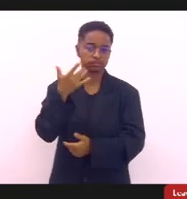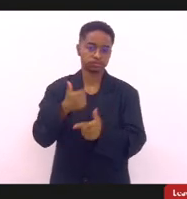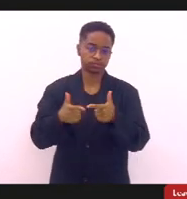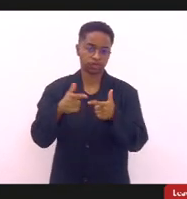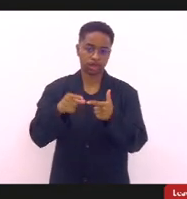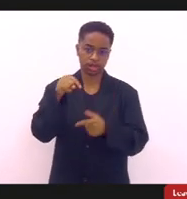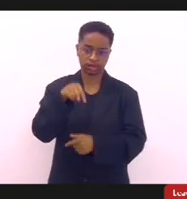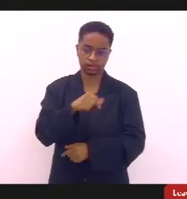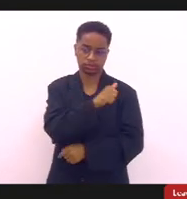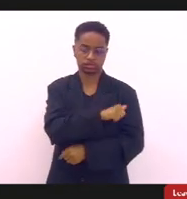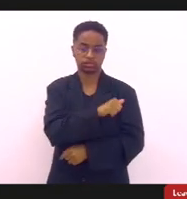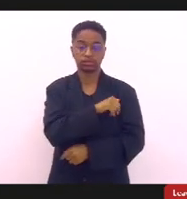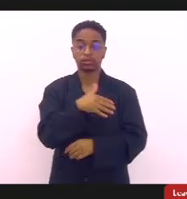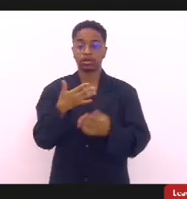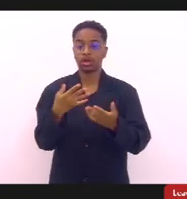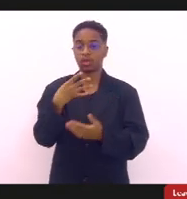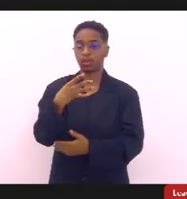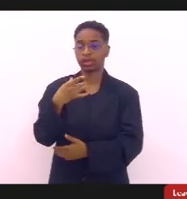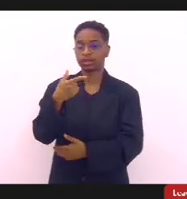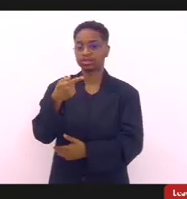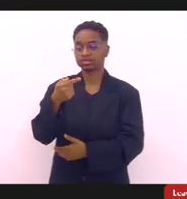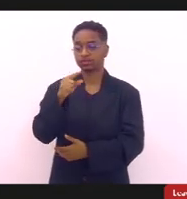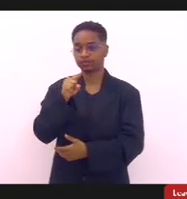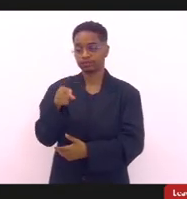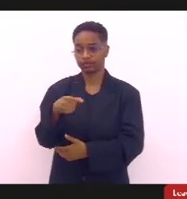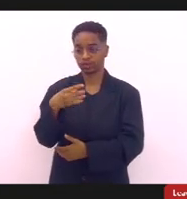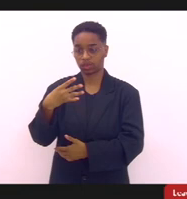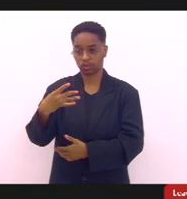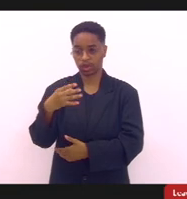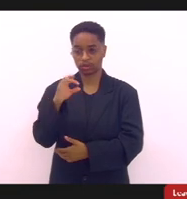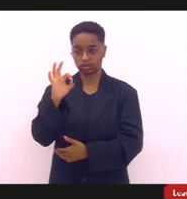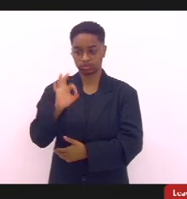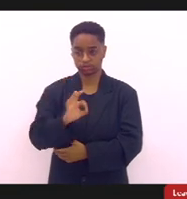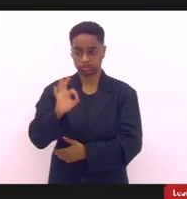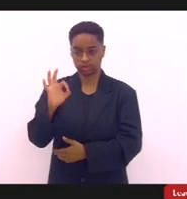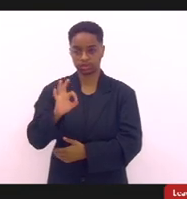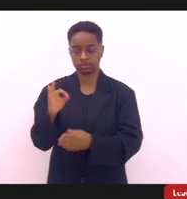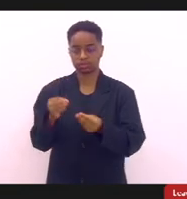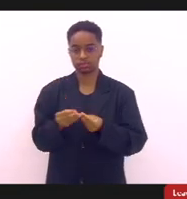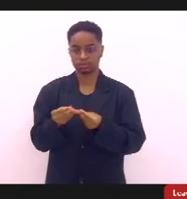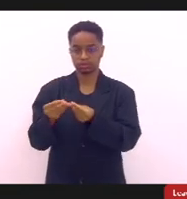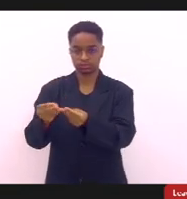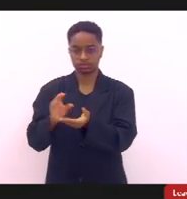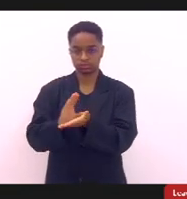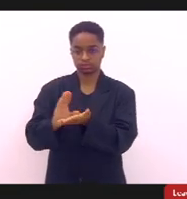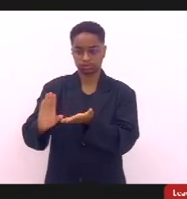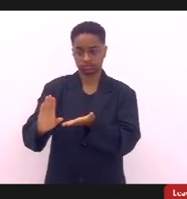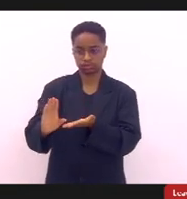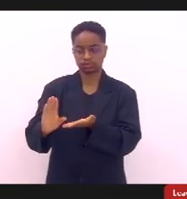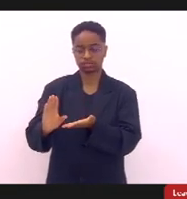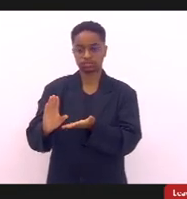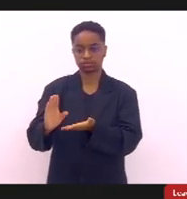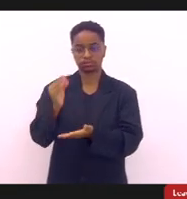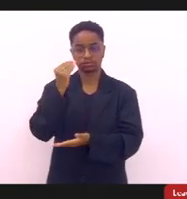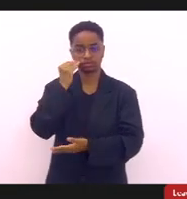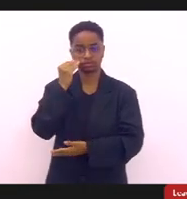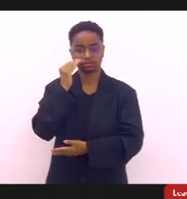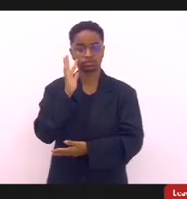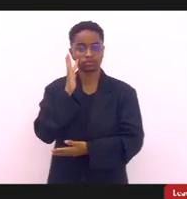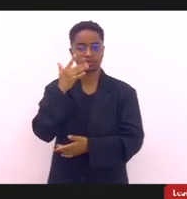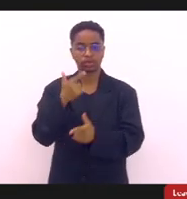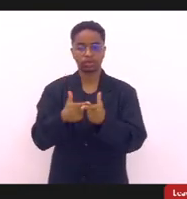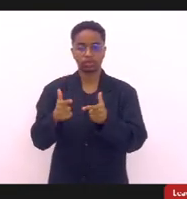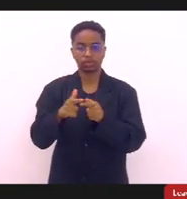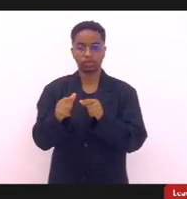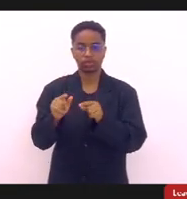Rio de Janeiro. Então, 47,4%, né, serão destinados para suprir a necessidade